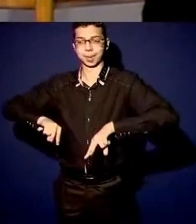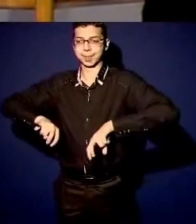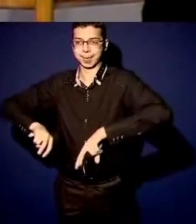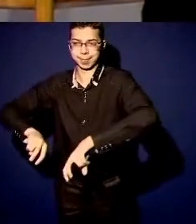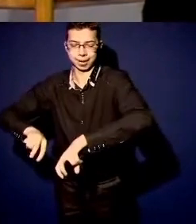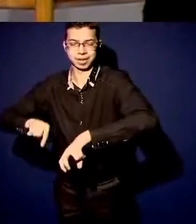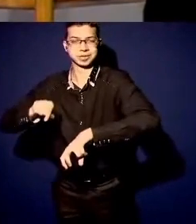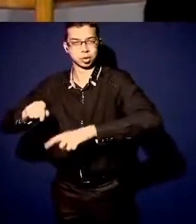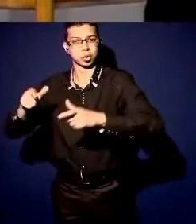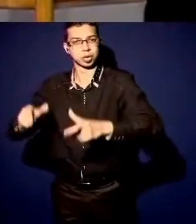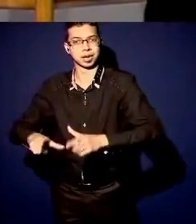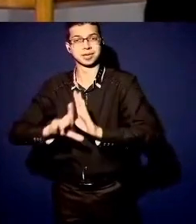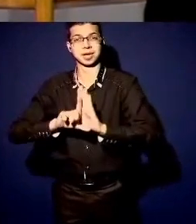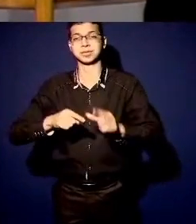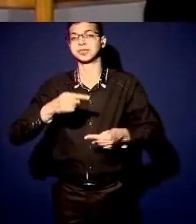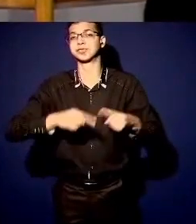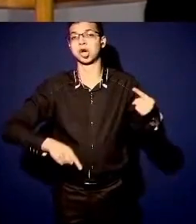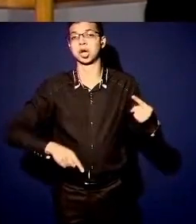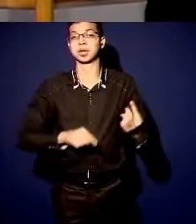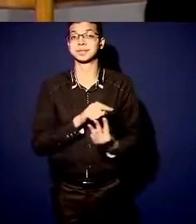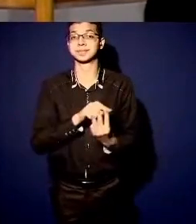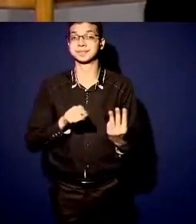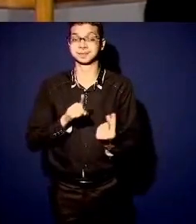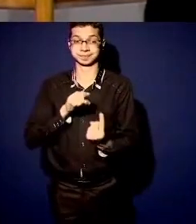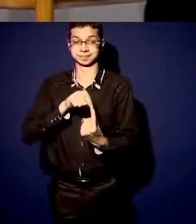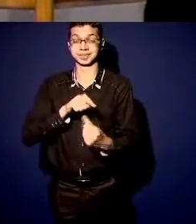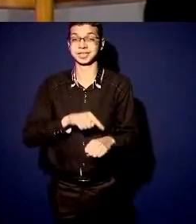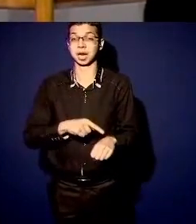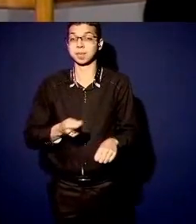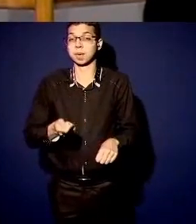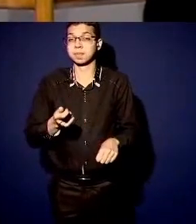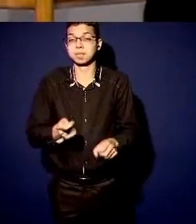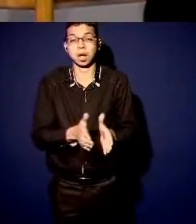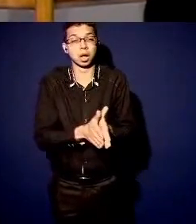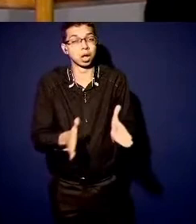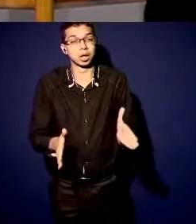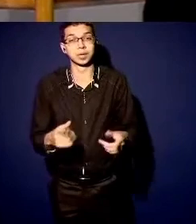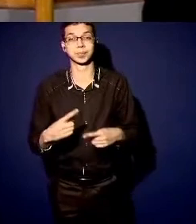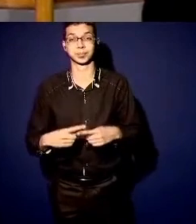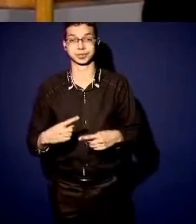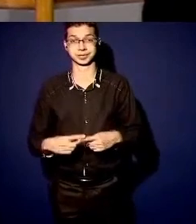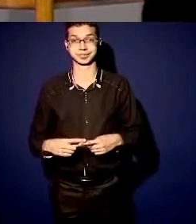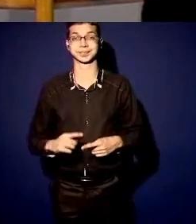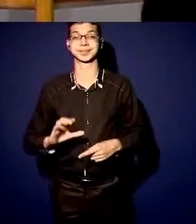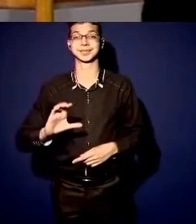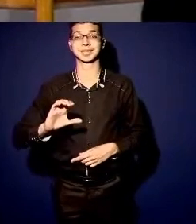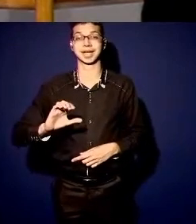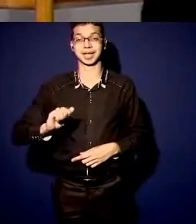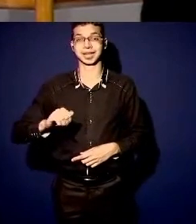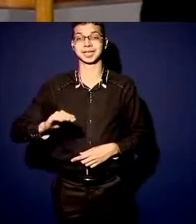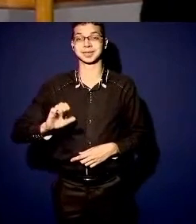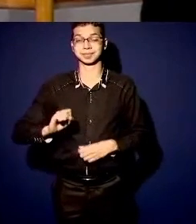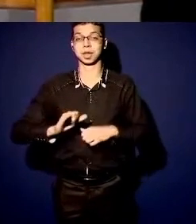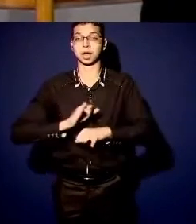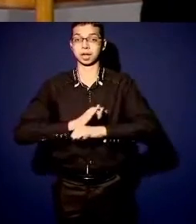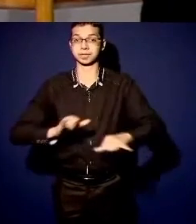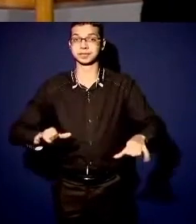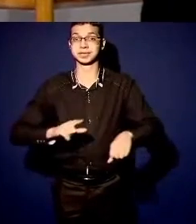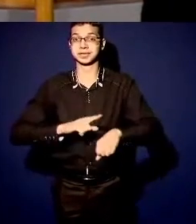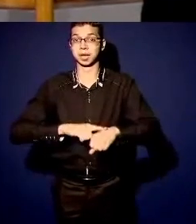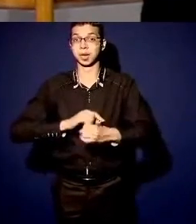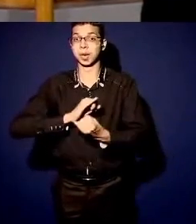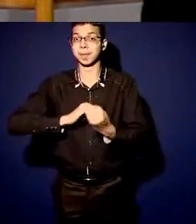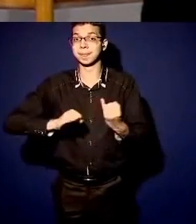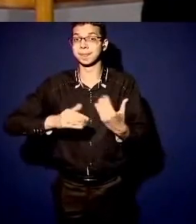curto prazo porque porque dizia gays ou se atribui a ele que a média o prazo Todos estaremos mortos né